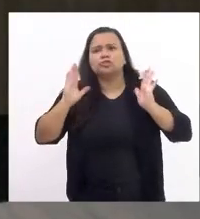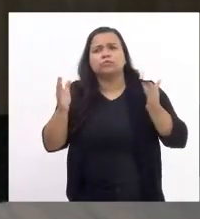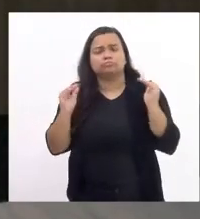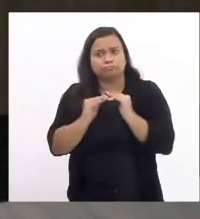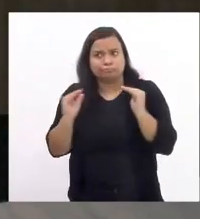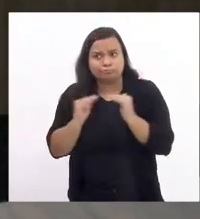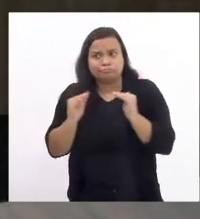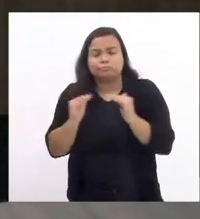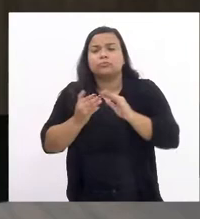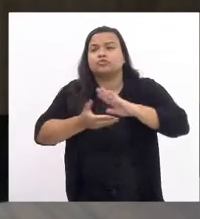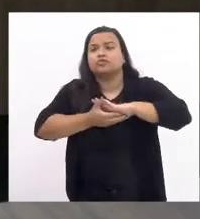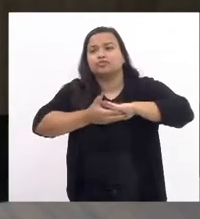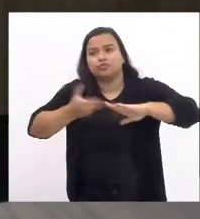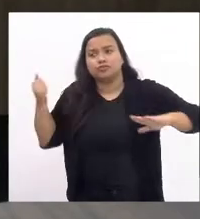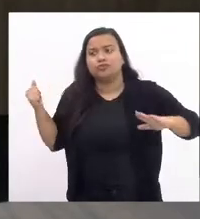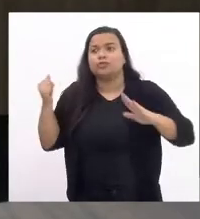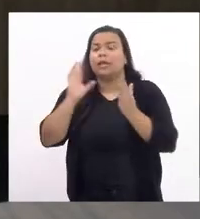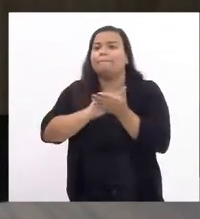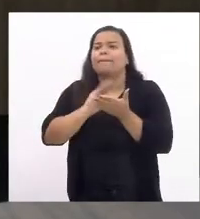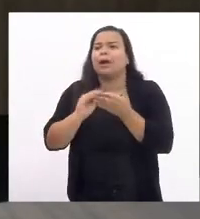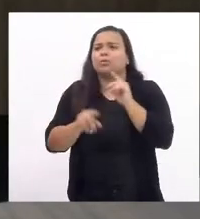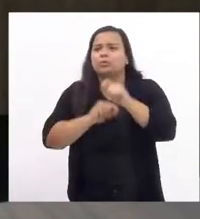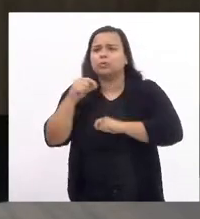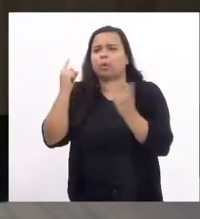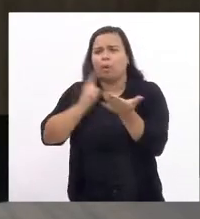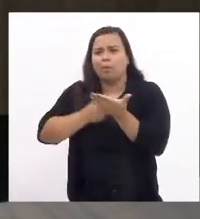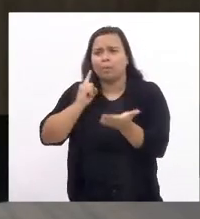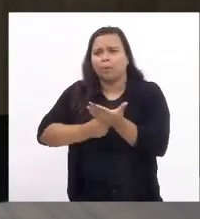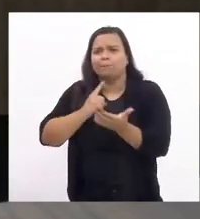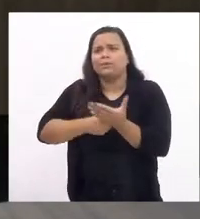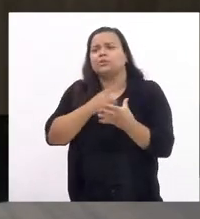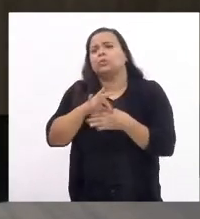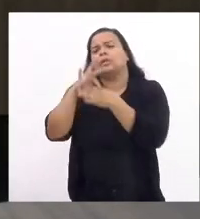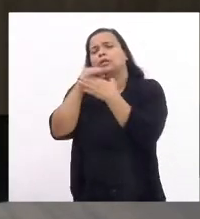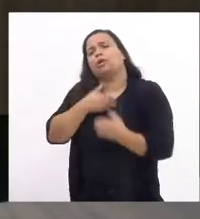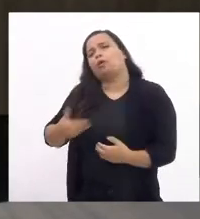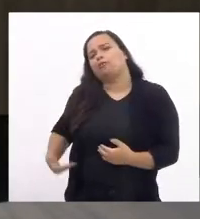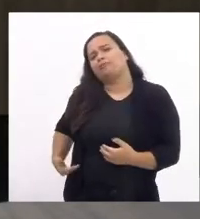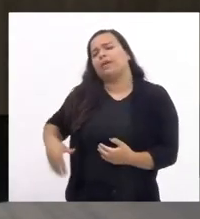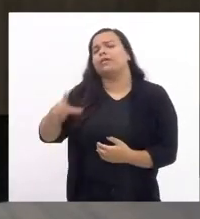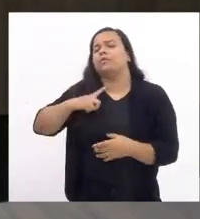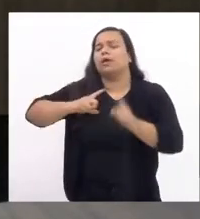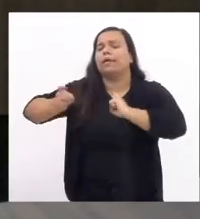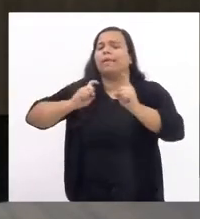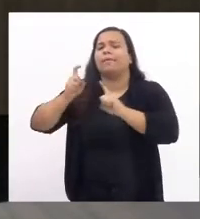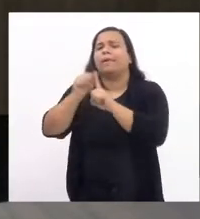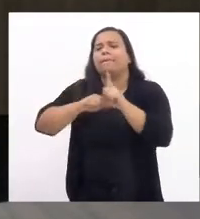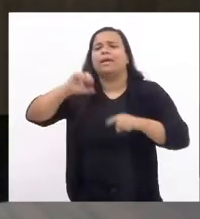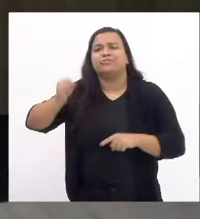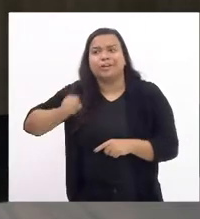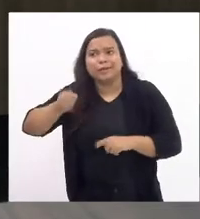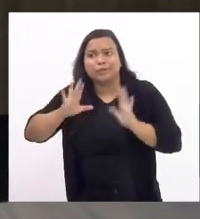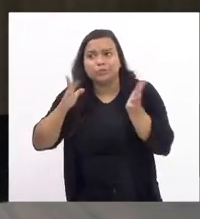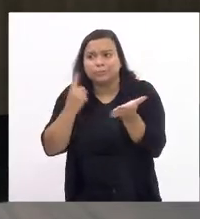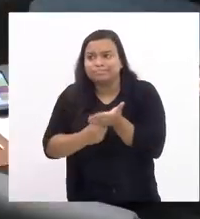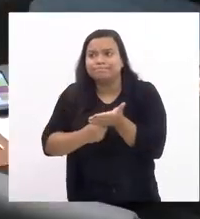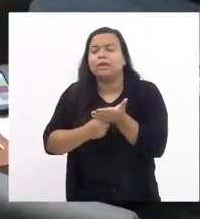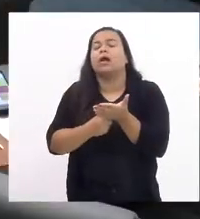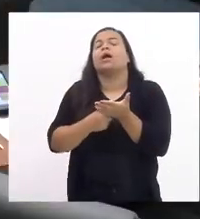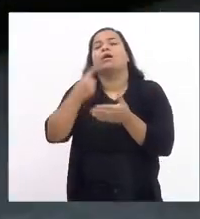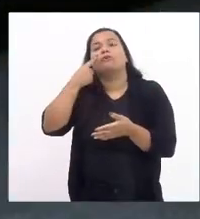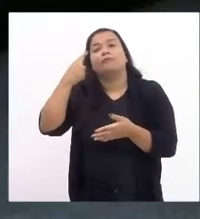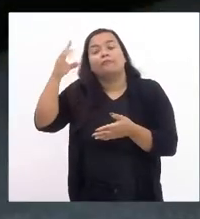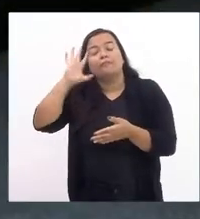de pauta com o compromisso do líder do governo de ter uma reunião em janeiro para tratar do